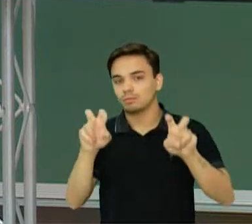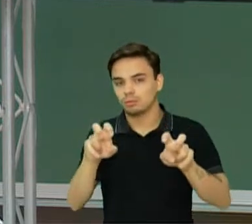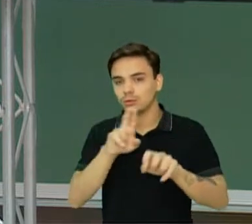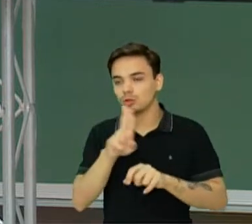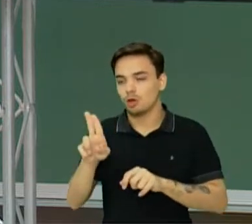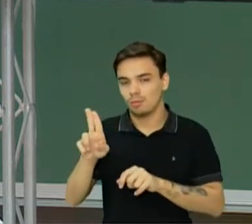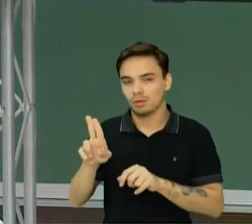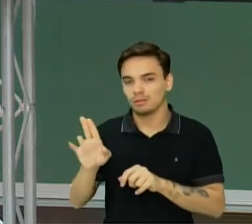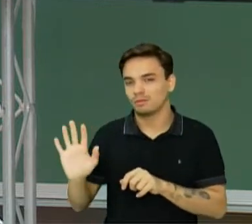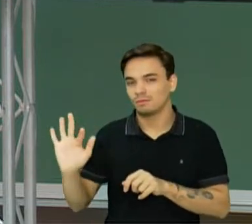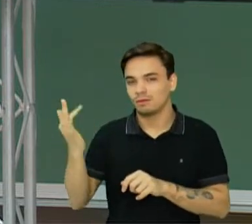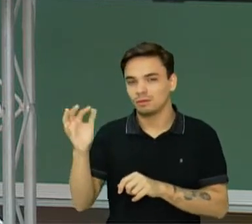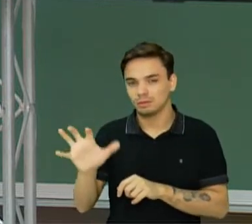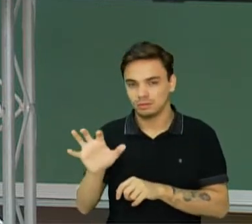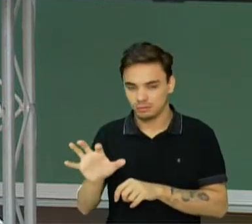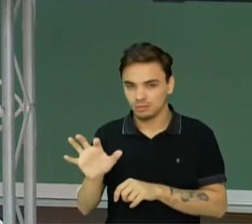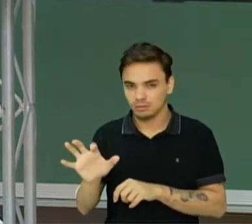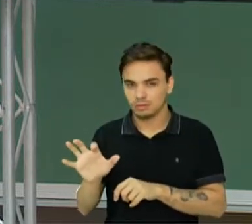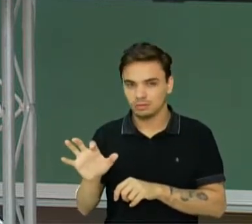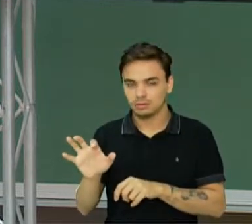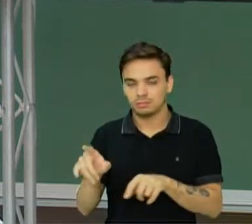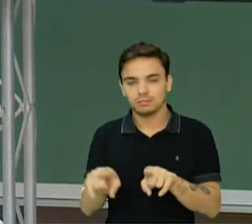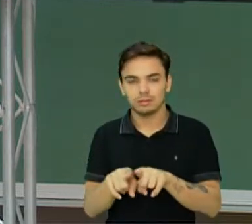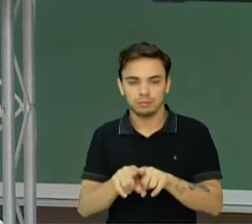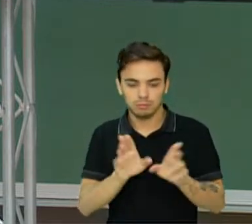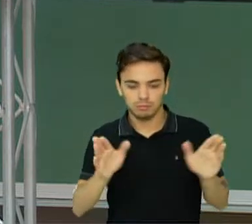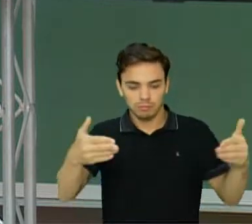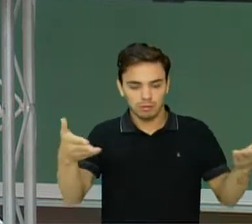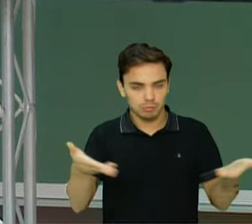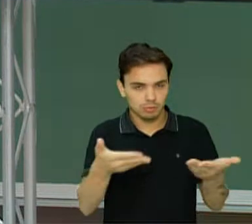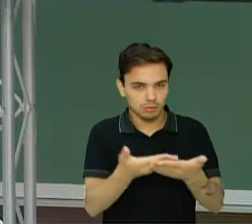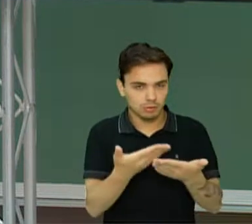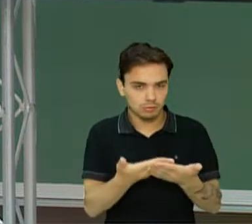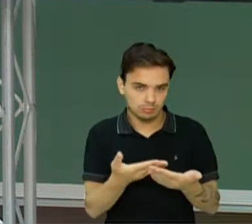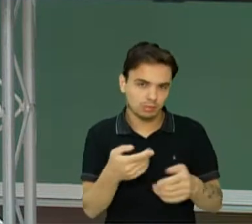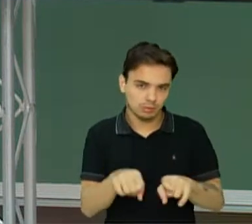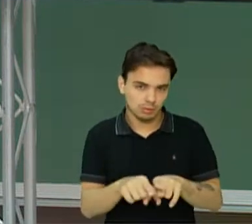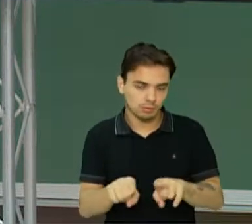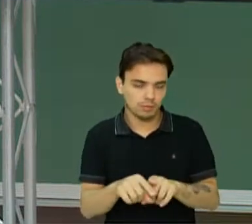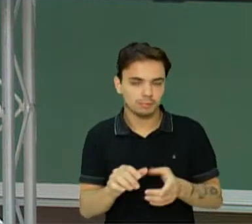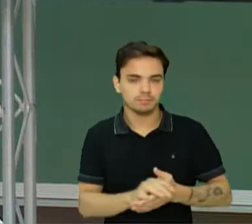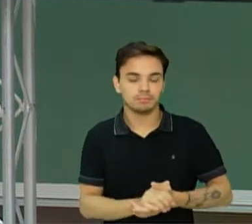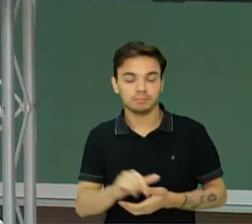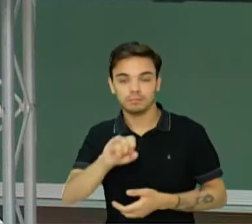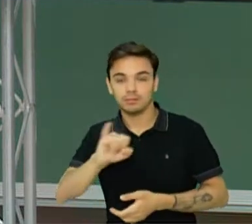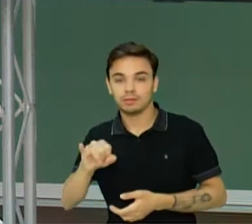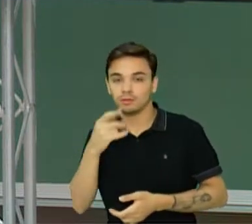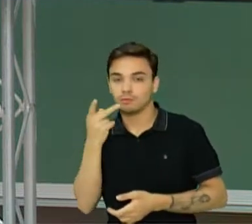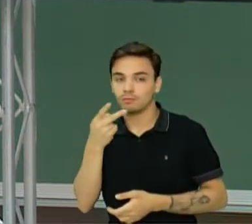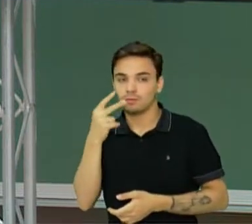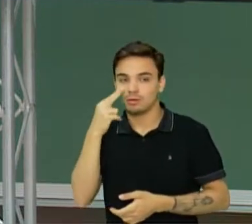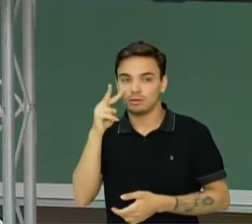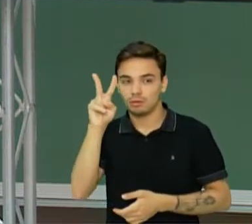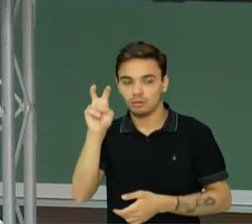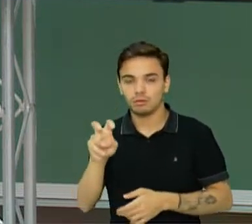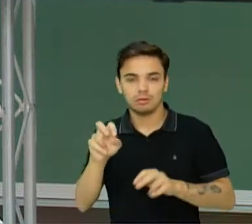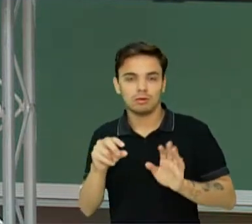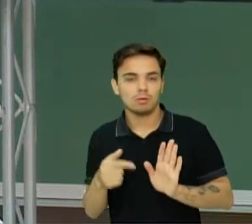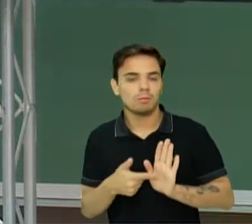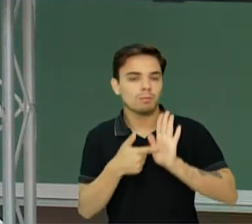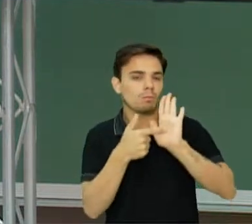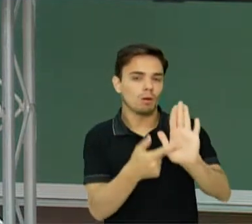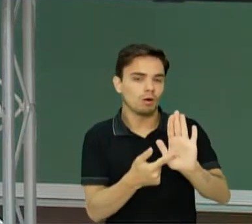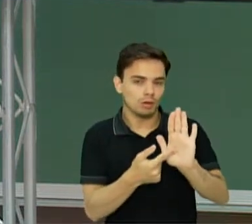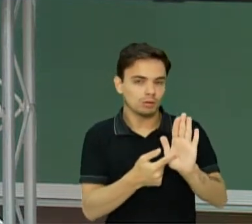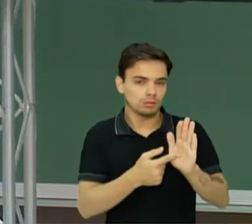já conversamos nas aulas anteriores e eu vou focar mais hoje também, tá ok? Quando eu falo que assina ou publica suas obras com seu verdadeiro nome,